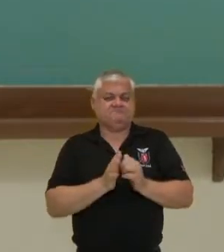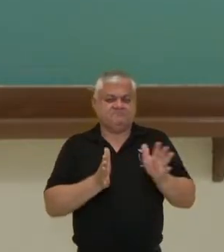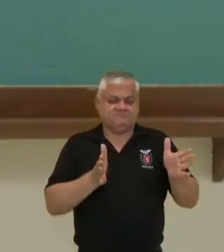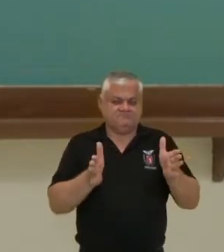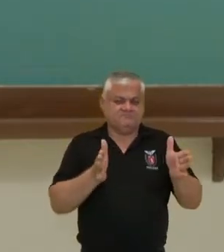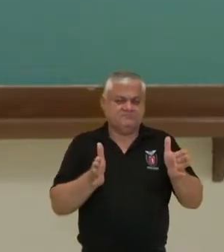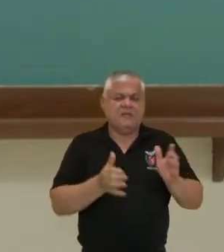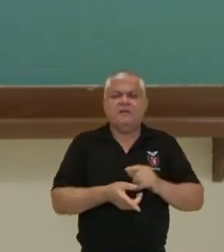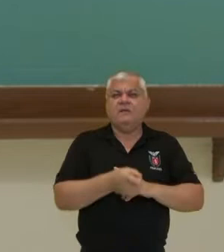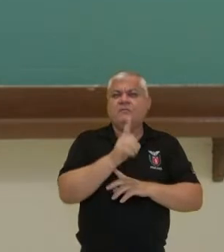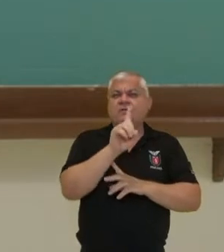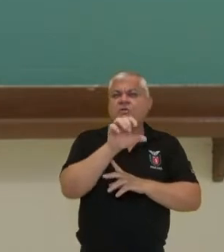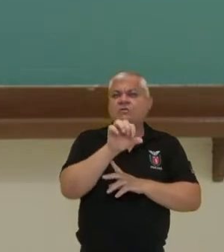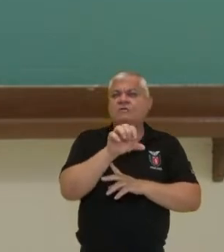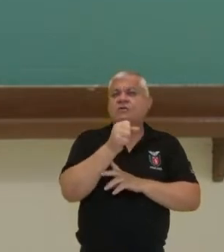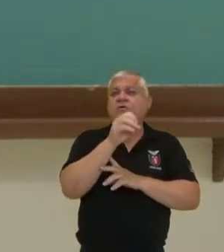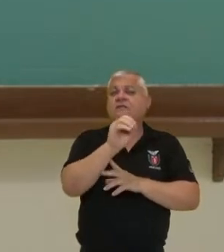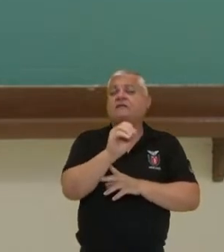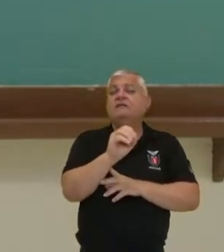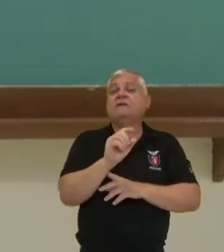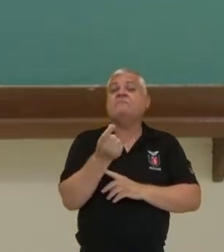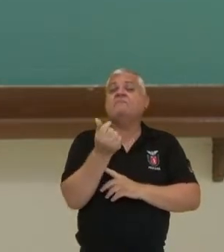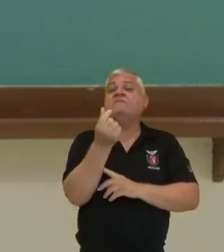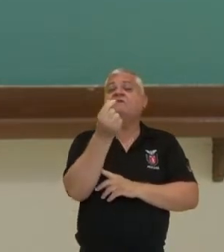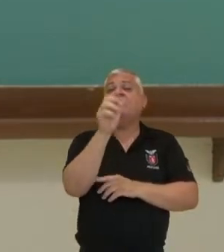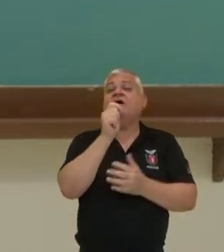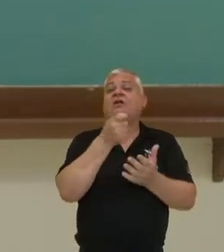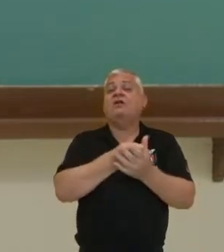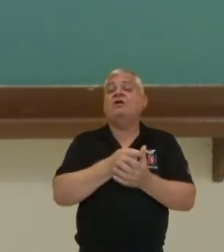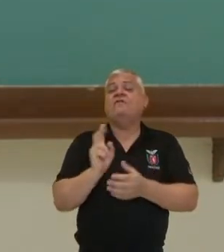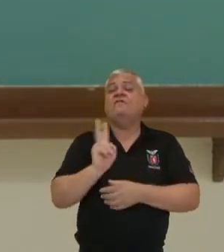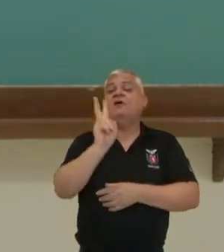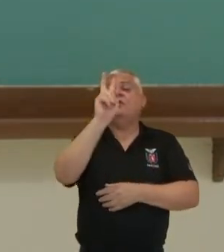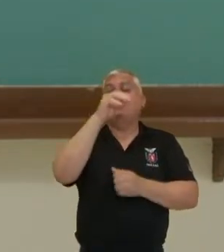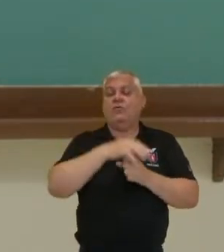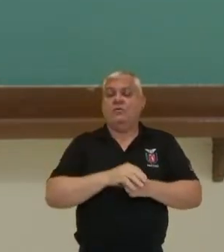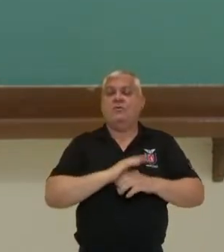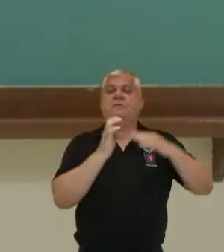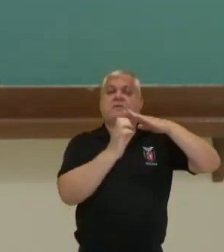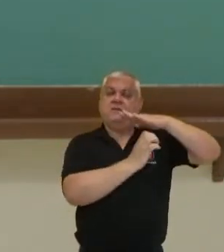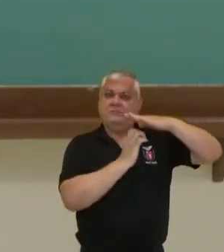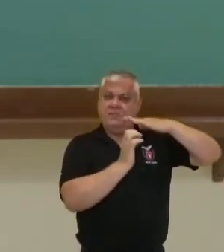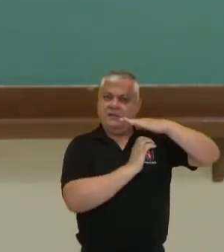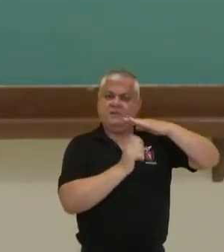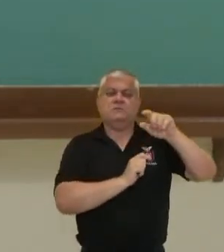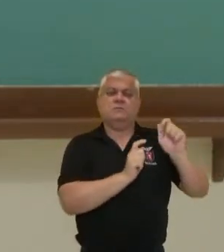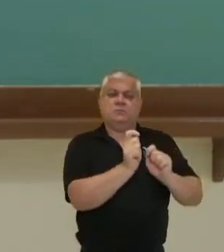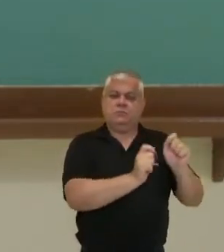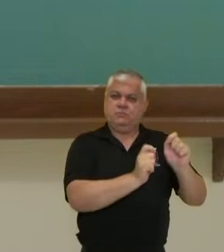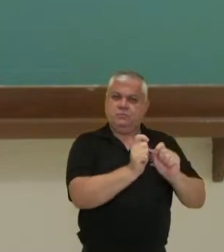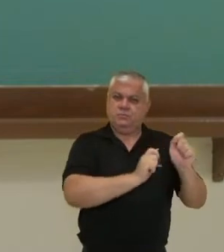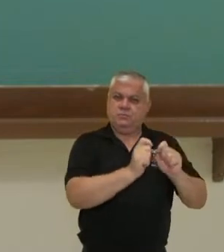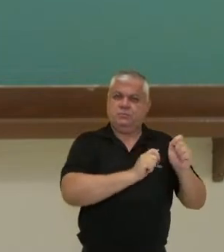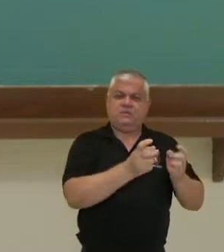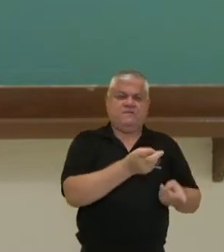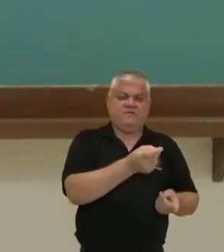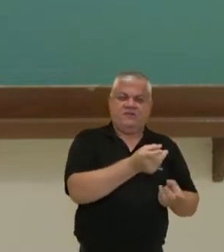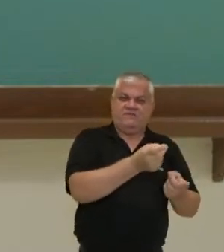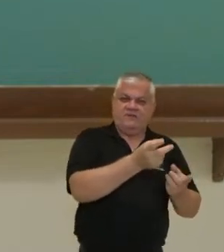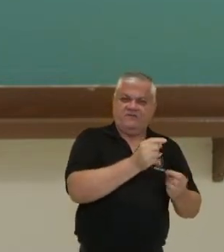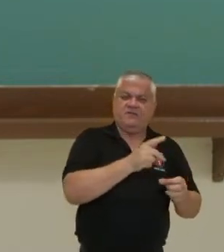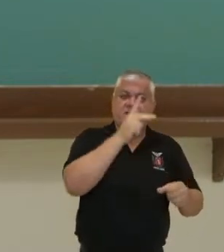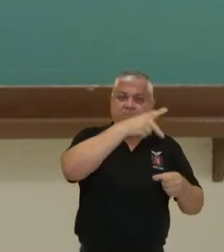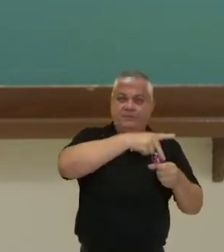1980 quem controlava o preço do barril do petróleo eram as grandes empresas grandes indústrias é que